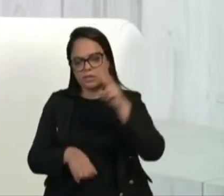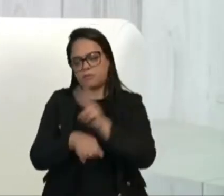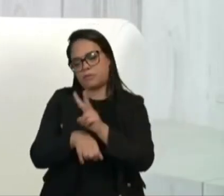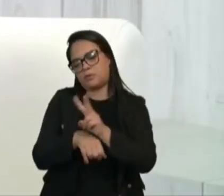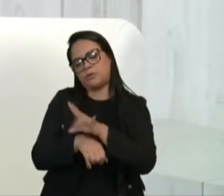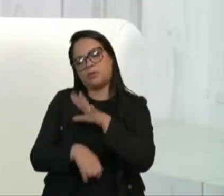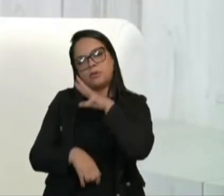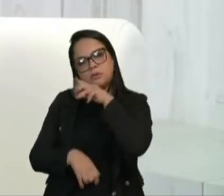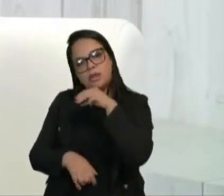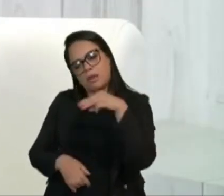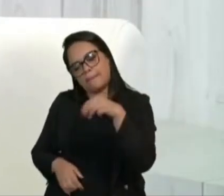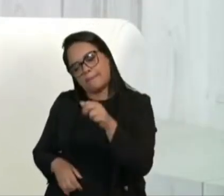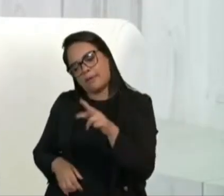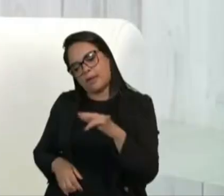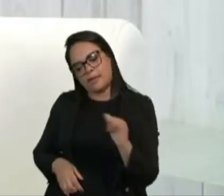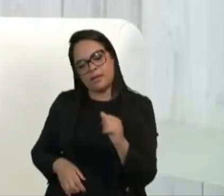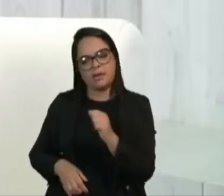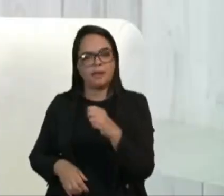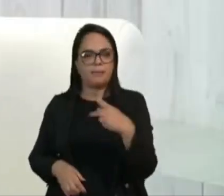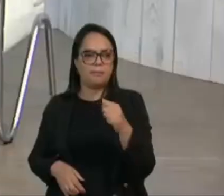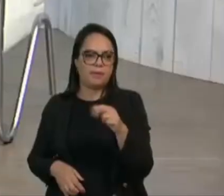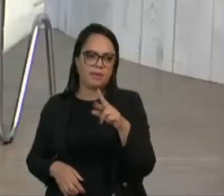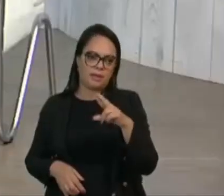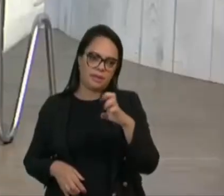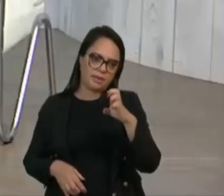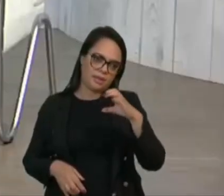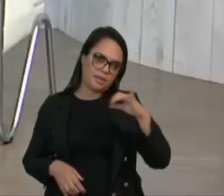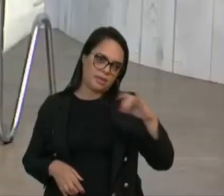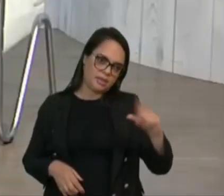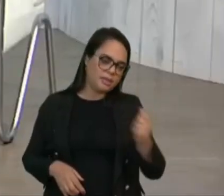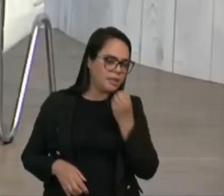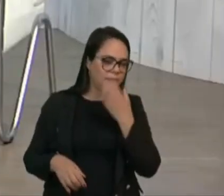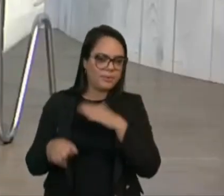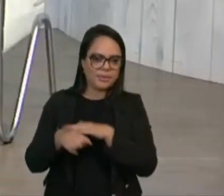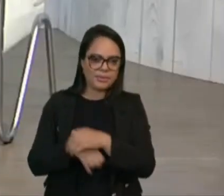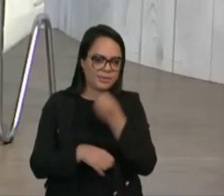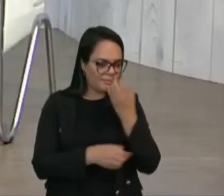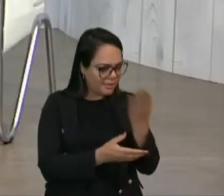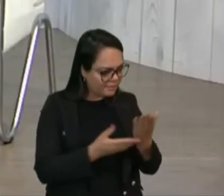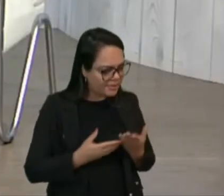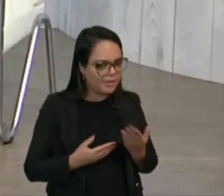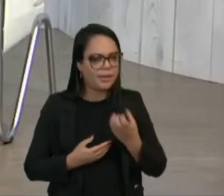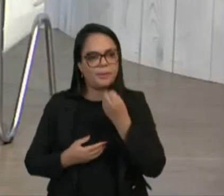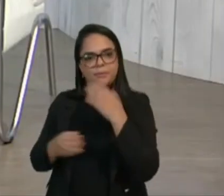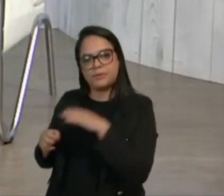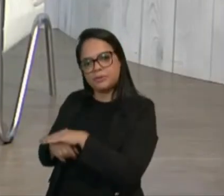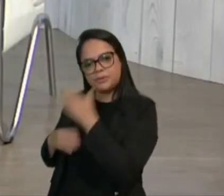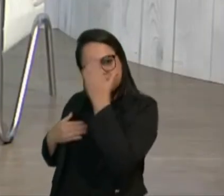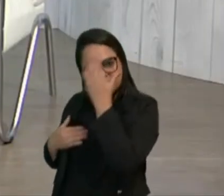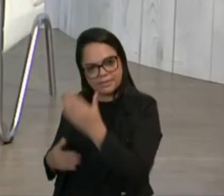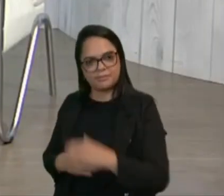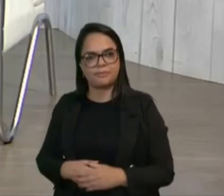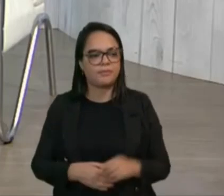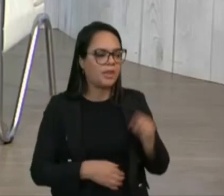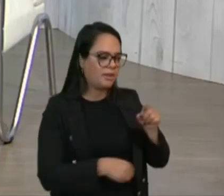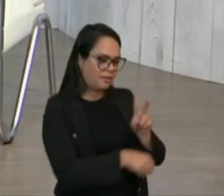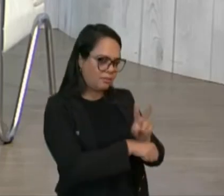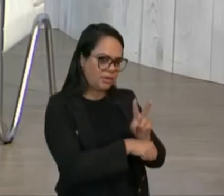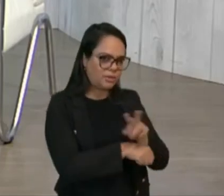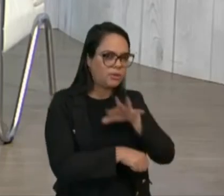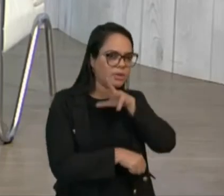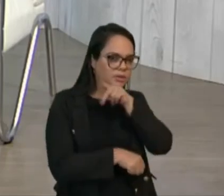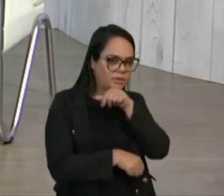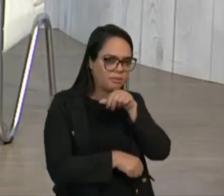dos animais, Maria Aparecida dos Anjos. Boa noite, seja bem-vinda ao Boa informativo. noite, muito obrigada. Você é protetora também dos